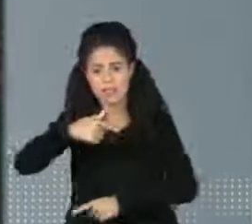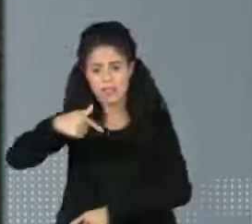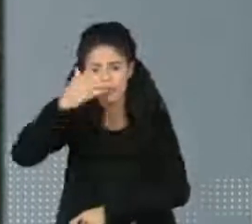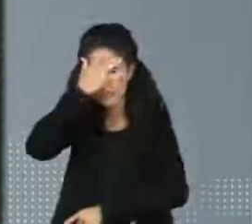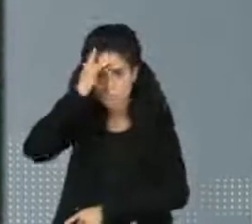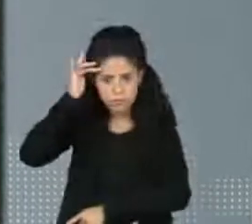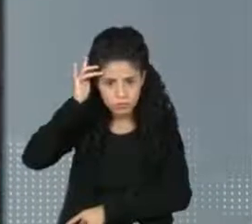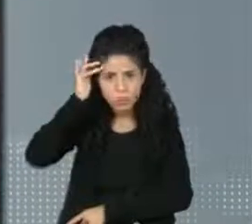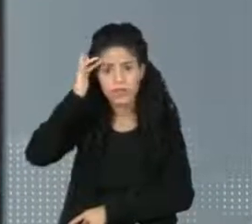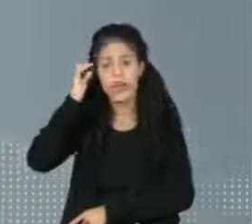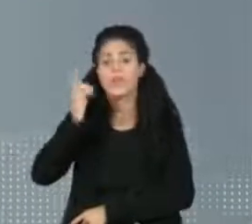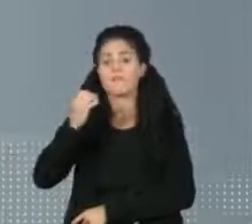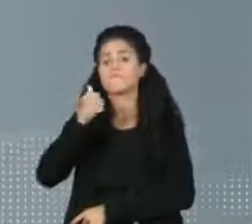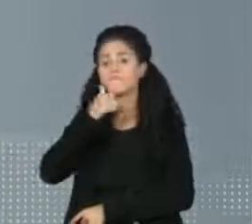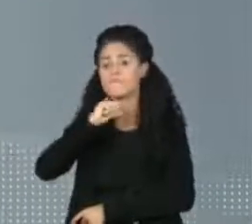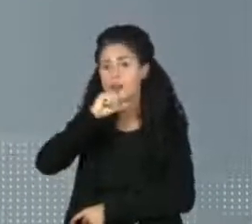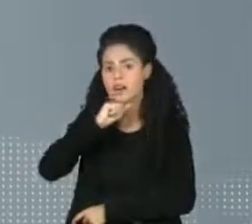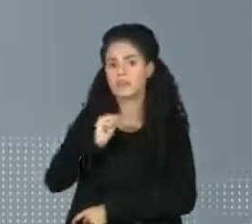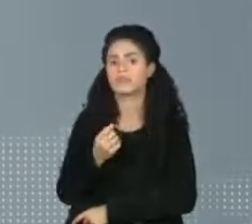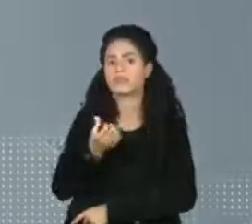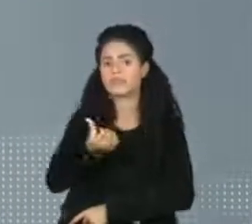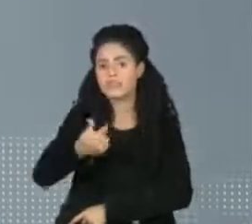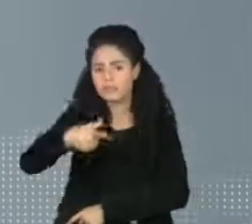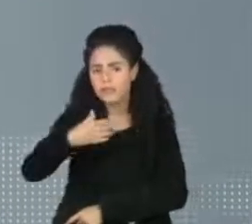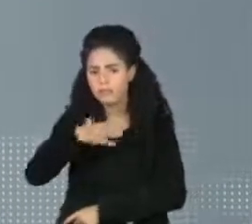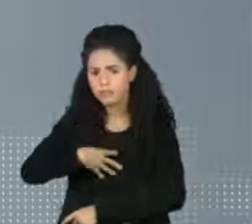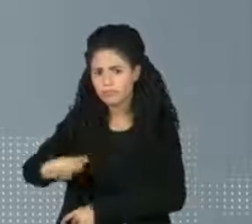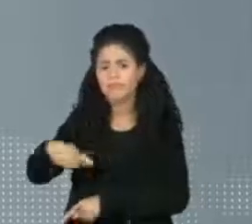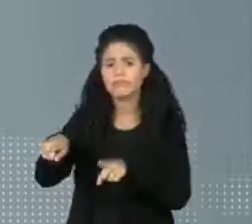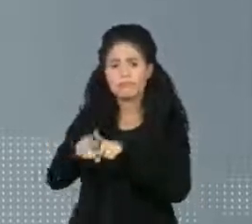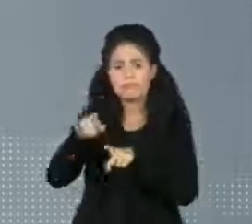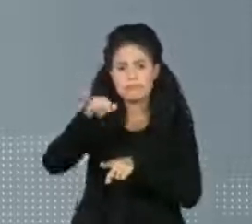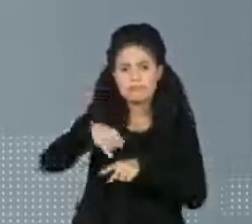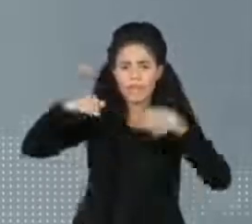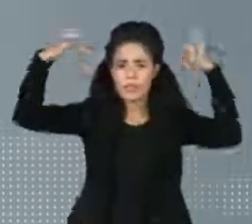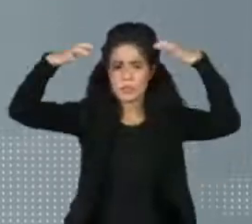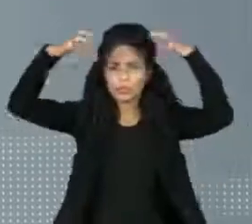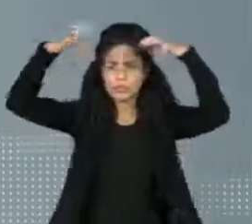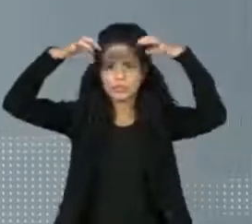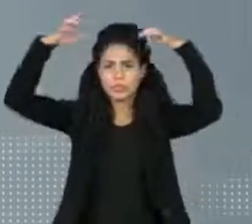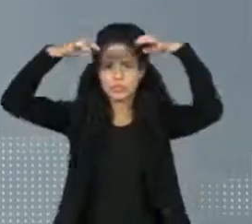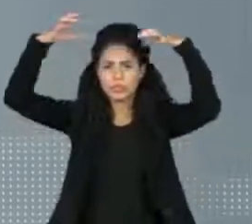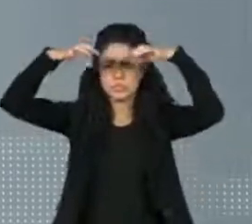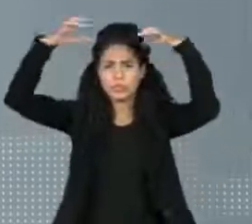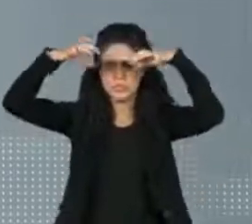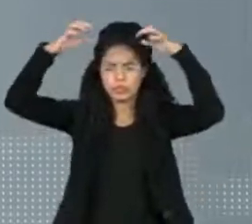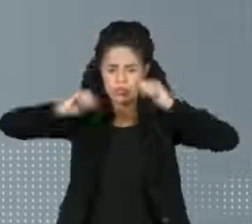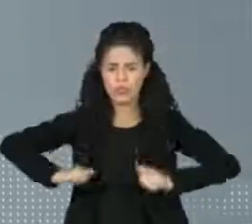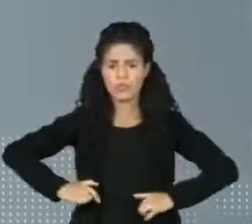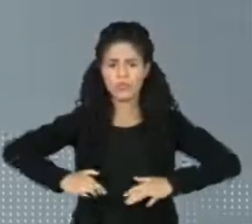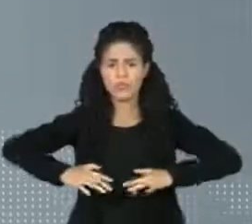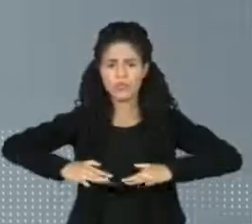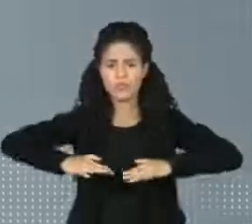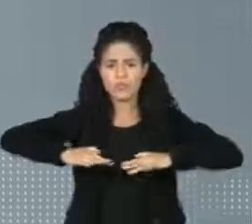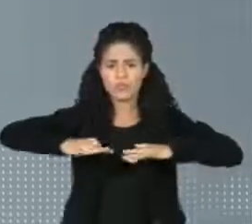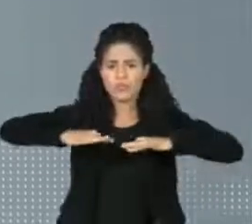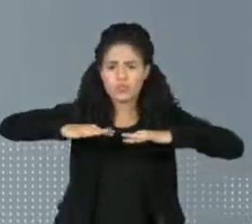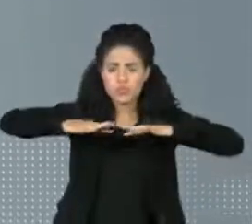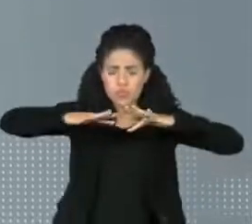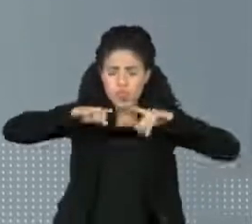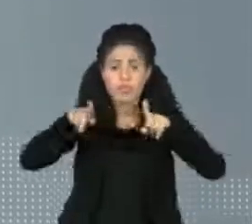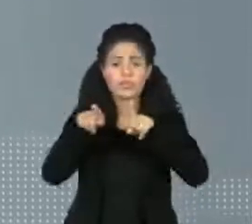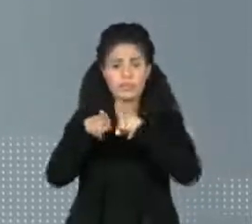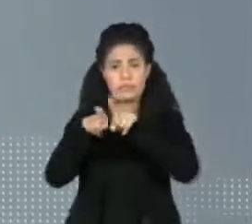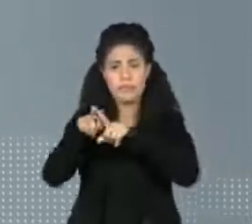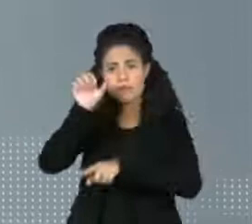vítimas a mãe e seus filhos a região metropolitana do Rio Também foi fortemente castigada pelo volume de chuvas na zona